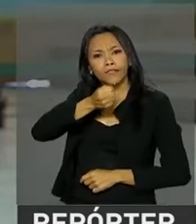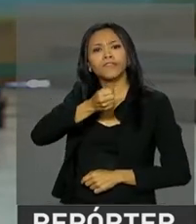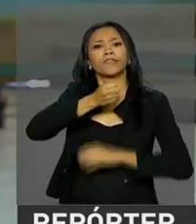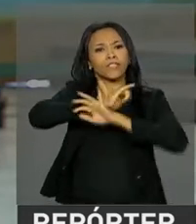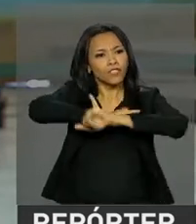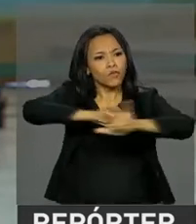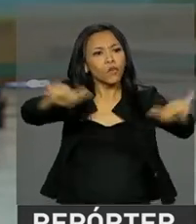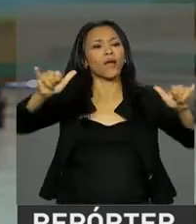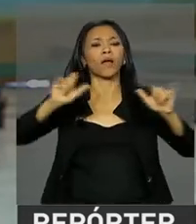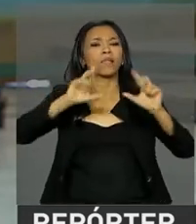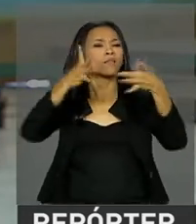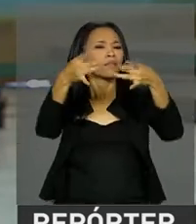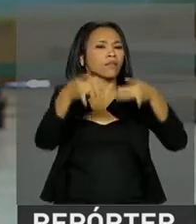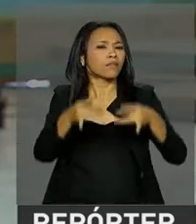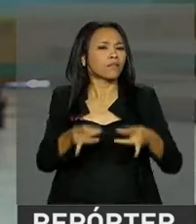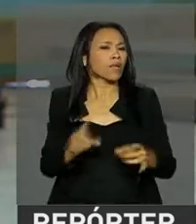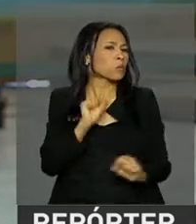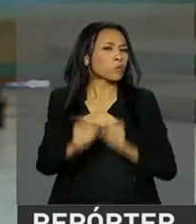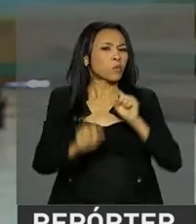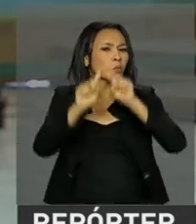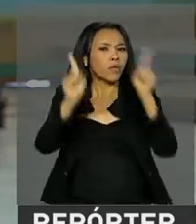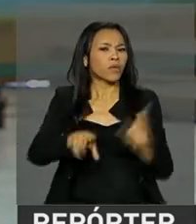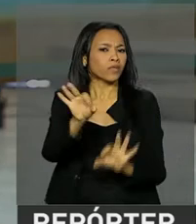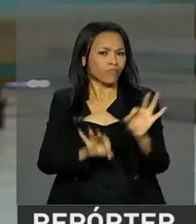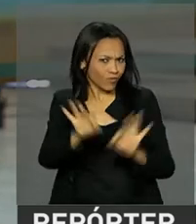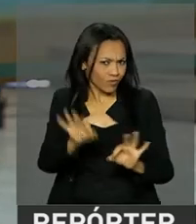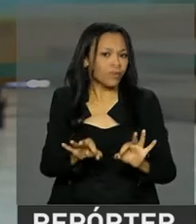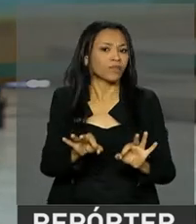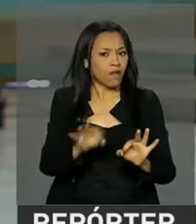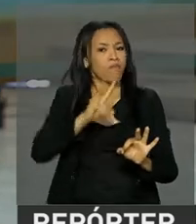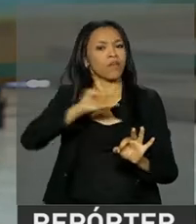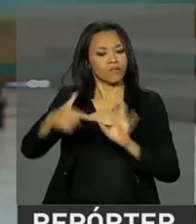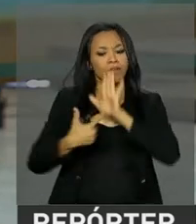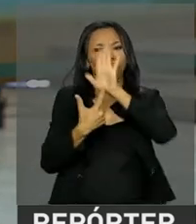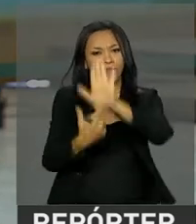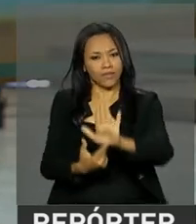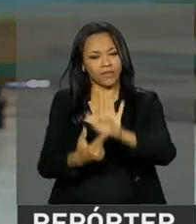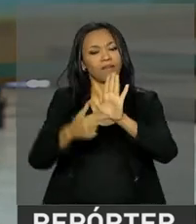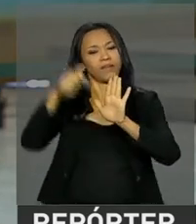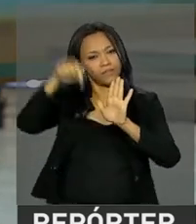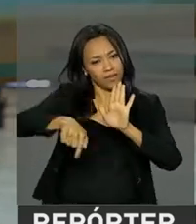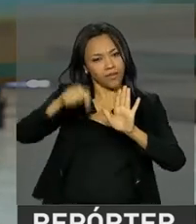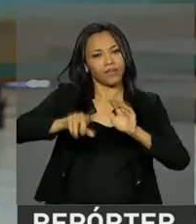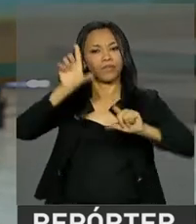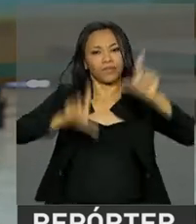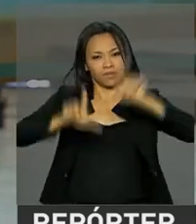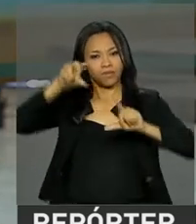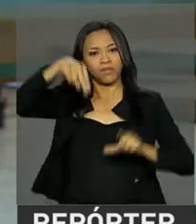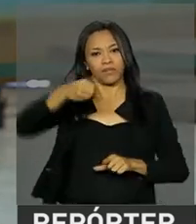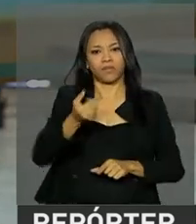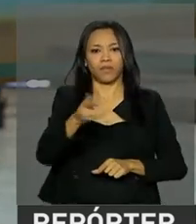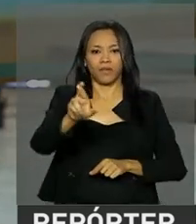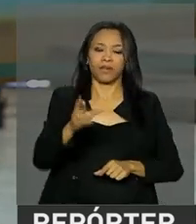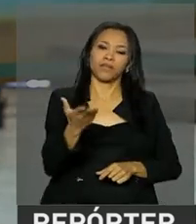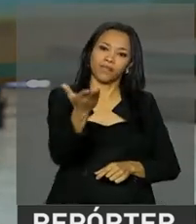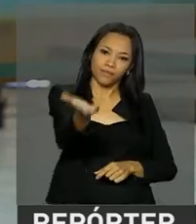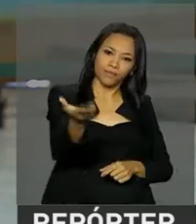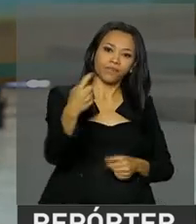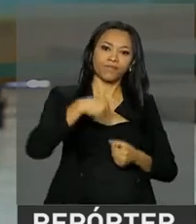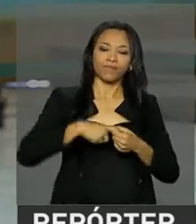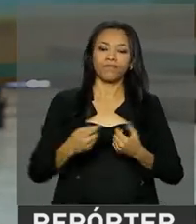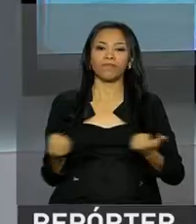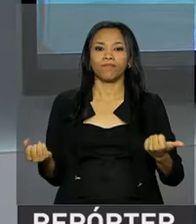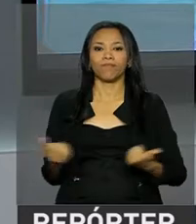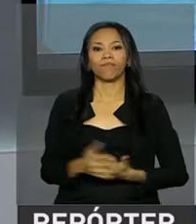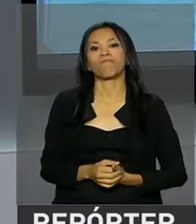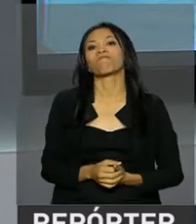para detalhar o projeto. A cerimônia vai ser transmitida ao vivo aqui pela NBR. Volto com você no estúdio,